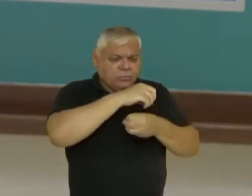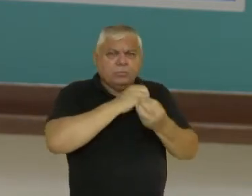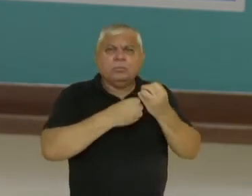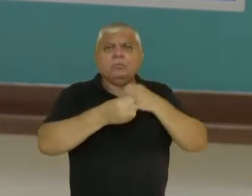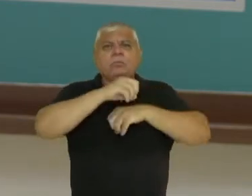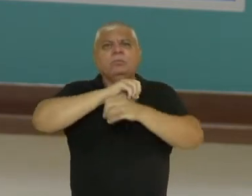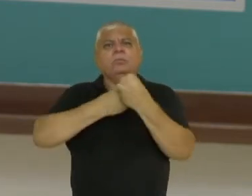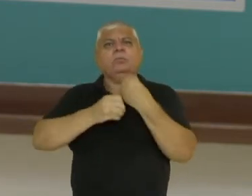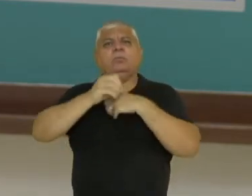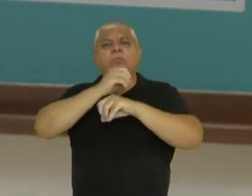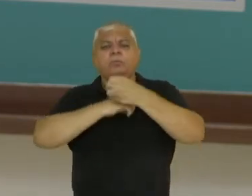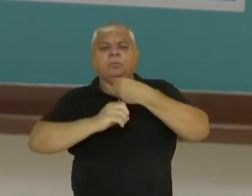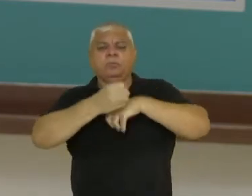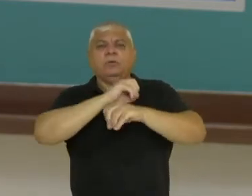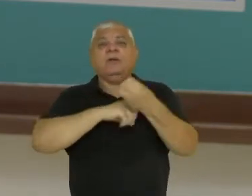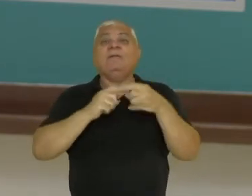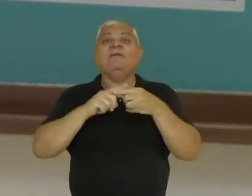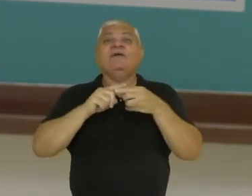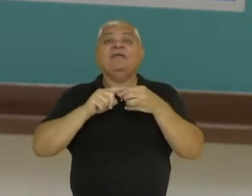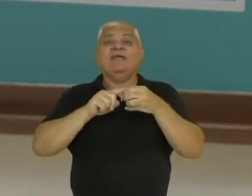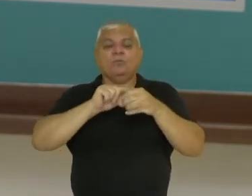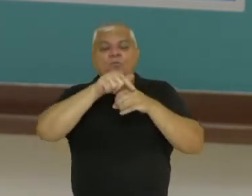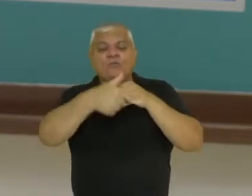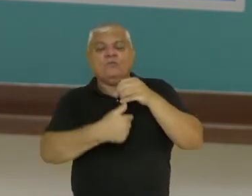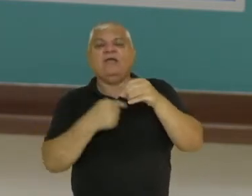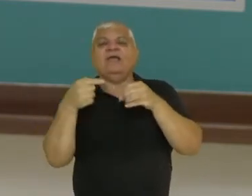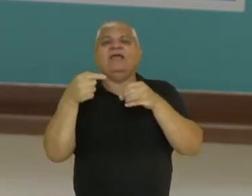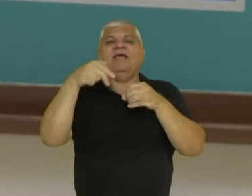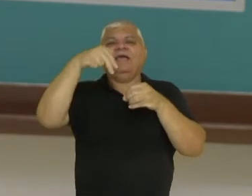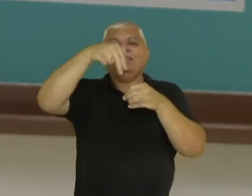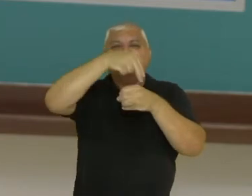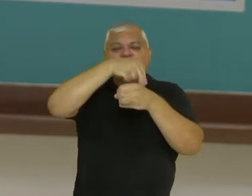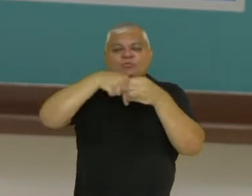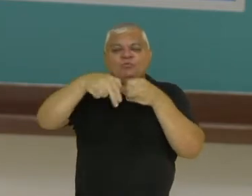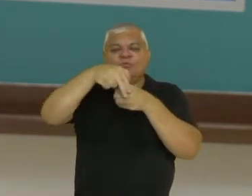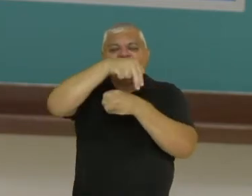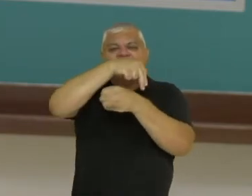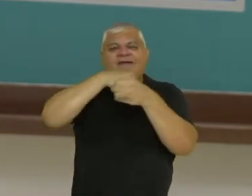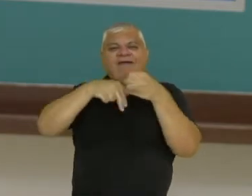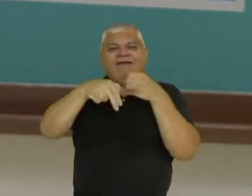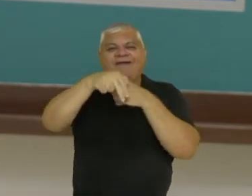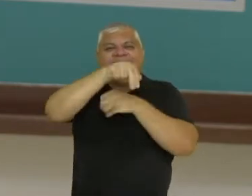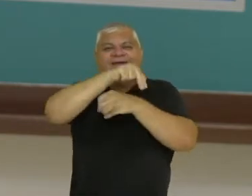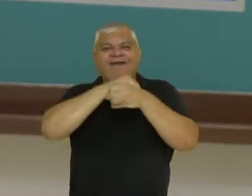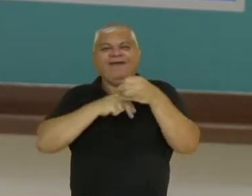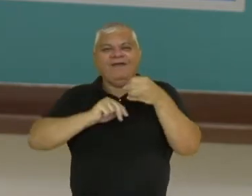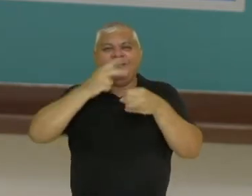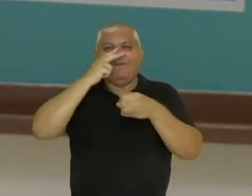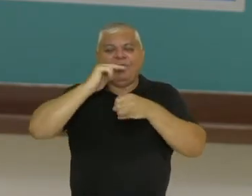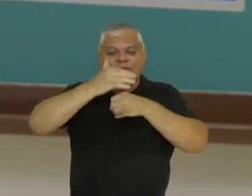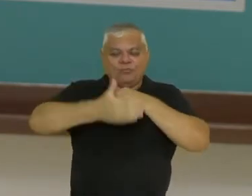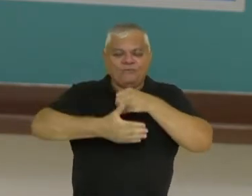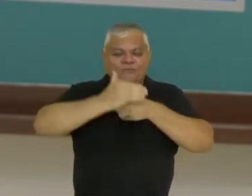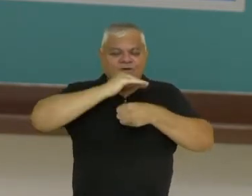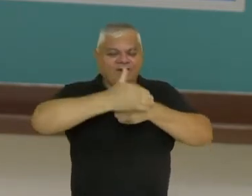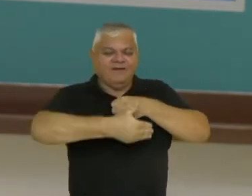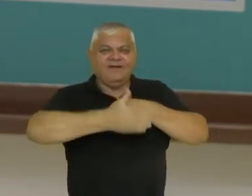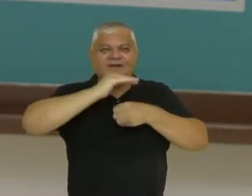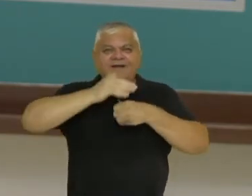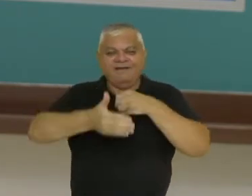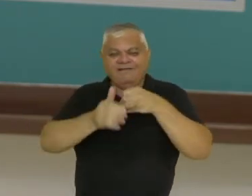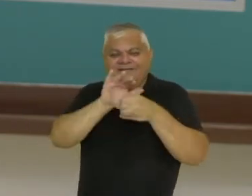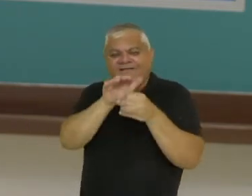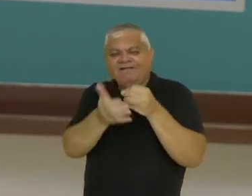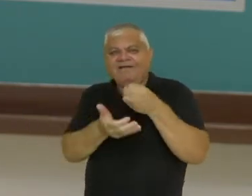conseguimos observar os nêutrons. Essas cargas neutras vão isolando, né, essa atração que, né, essa repulsão que